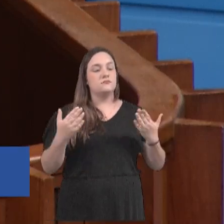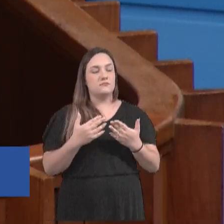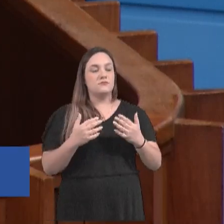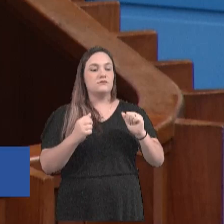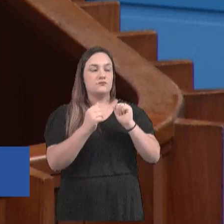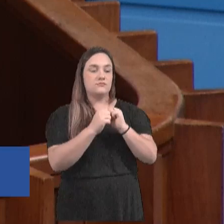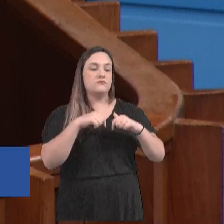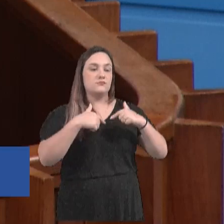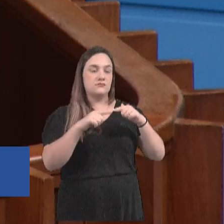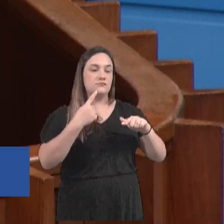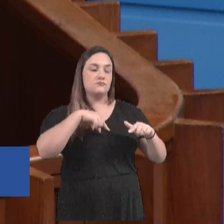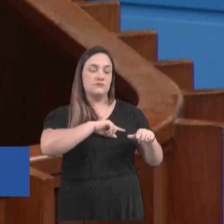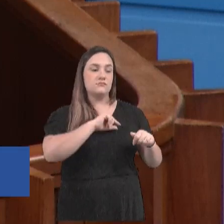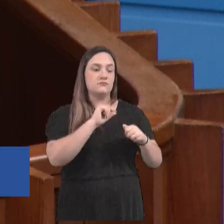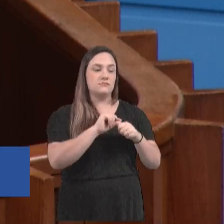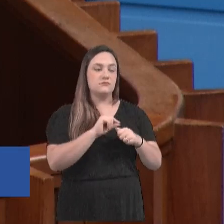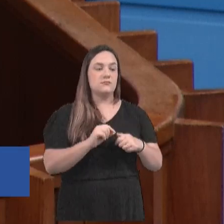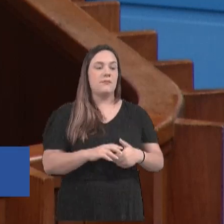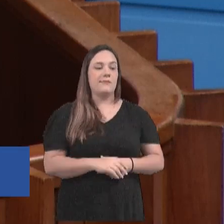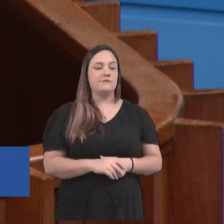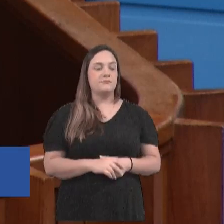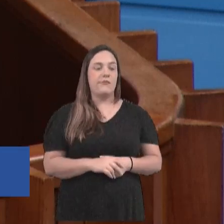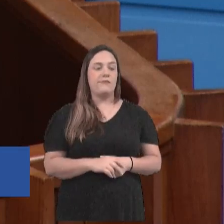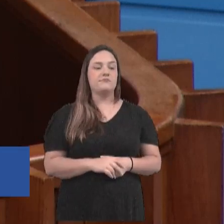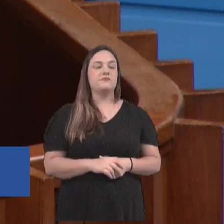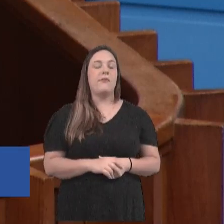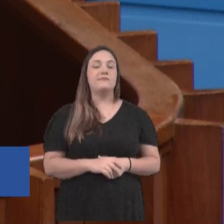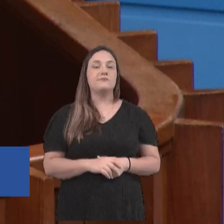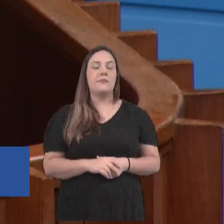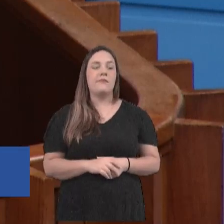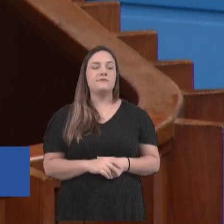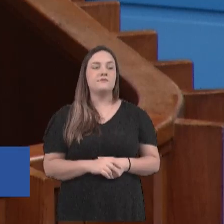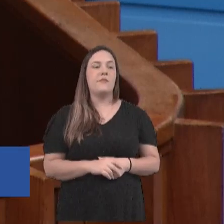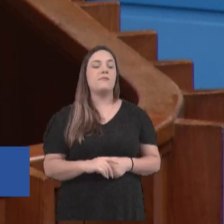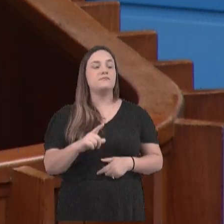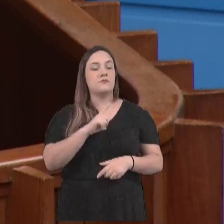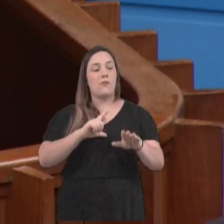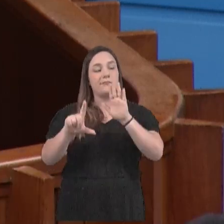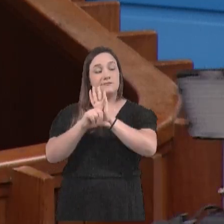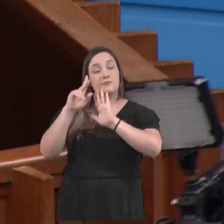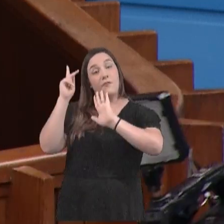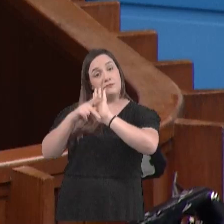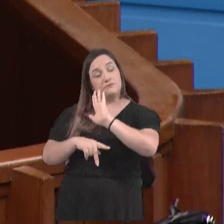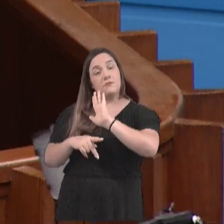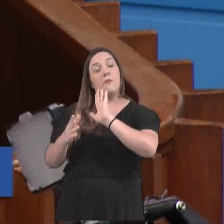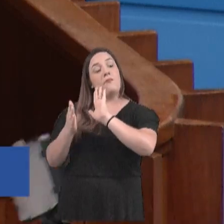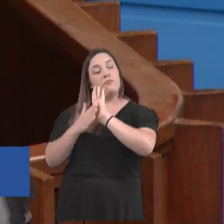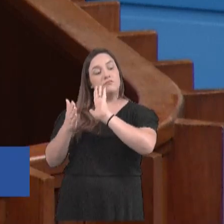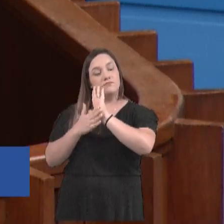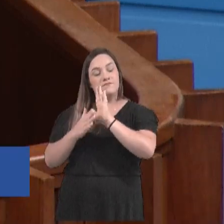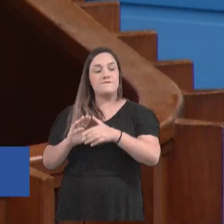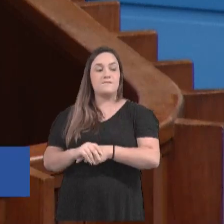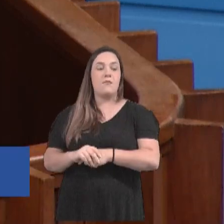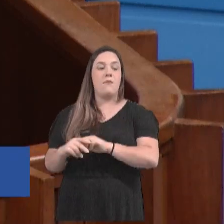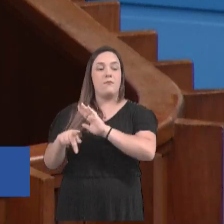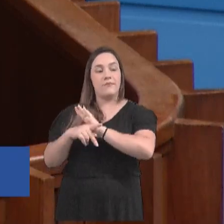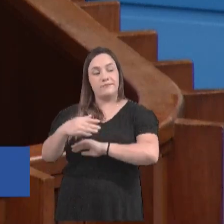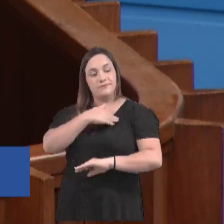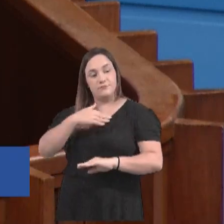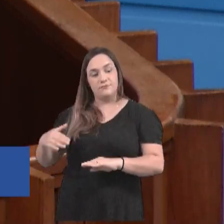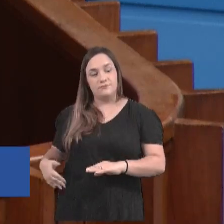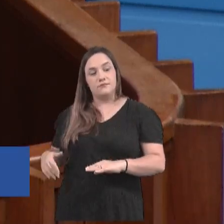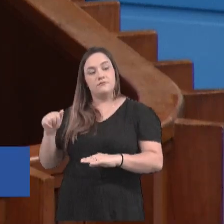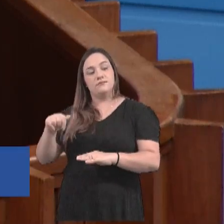desse tempo, nós também apresentamos projetos de lei, apresentamos propostas para o governo do